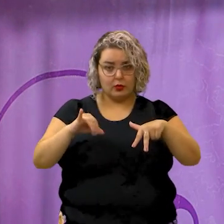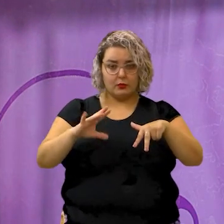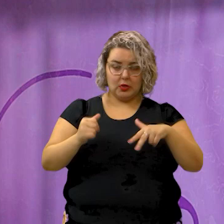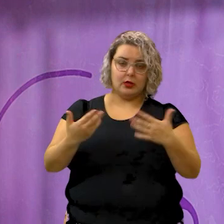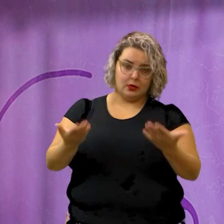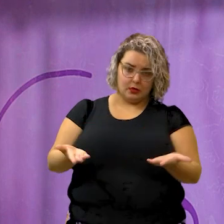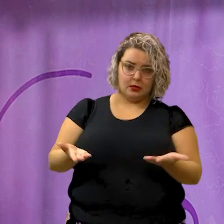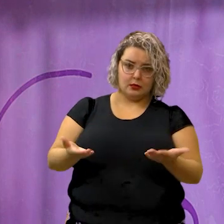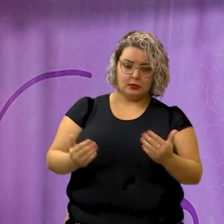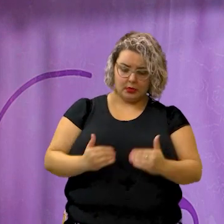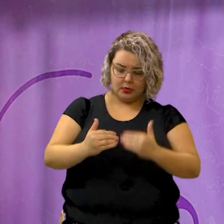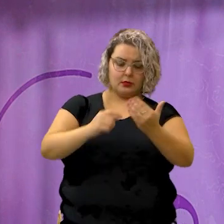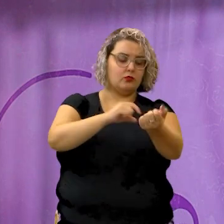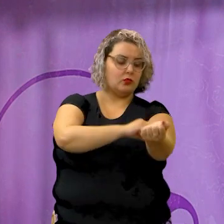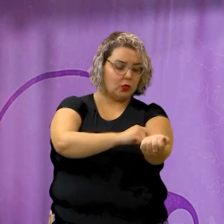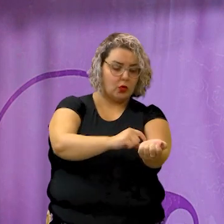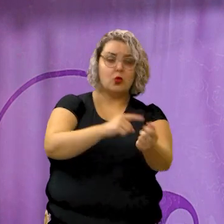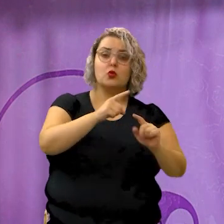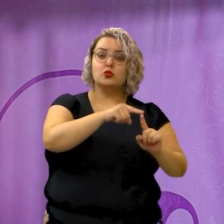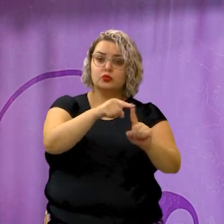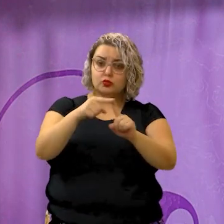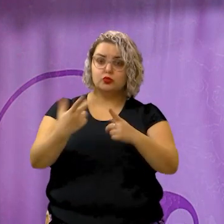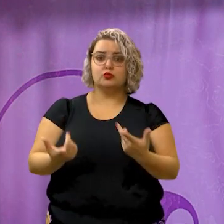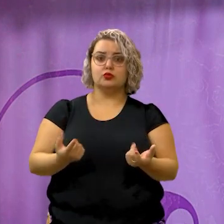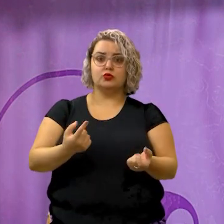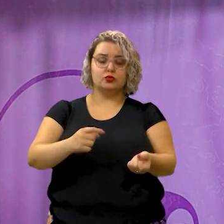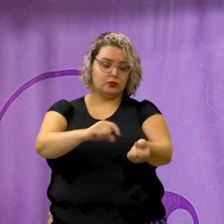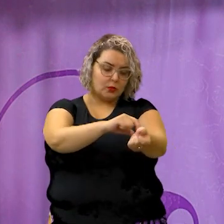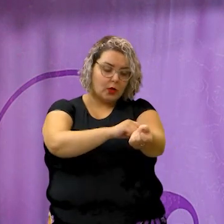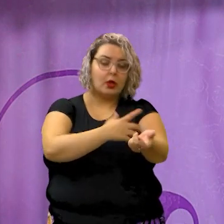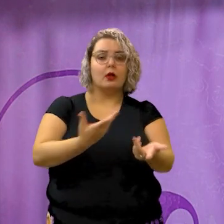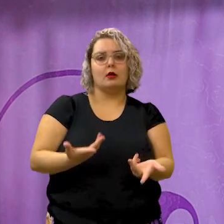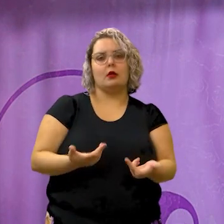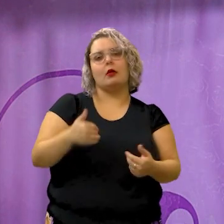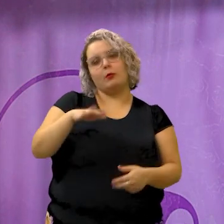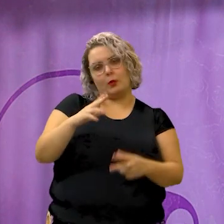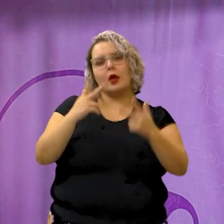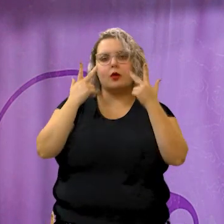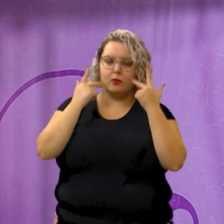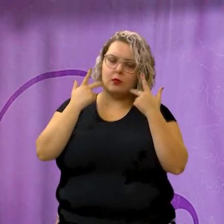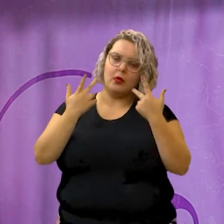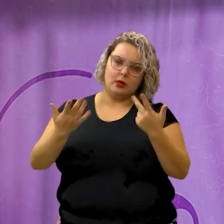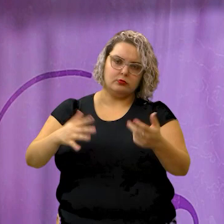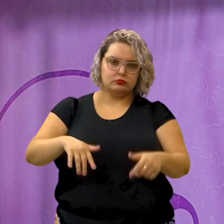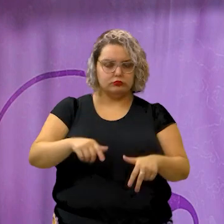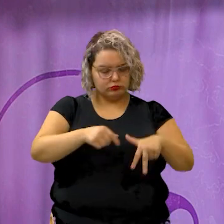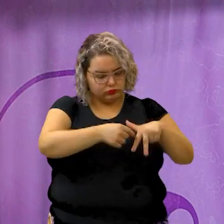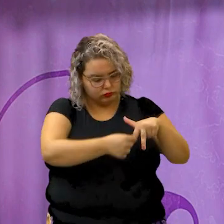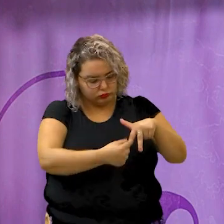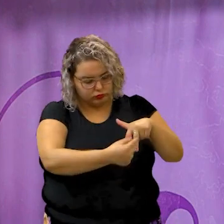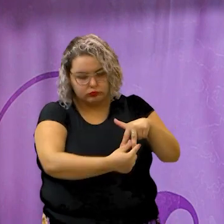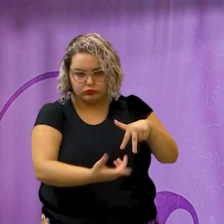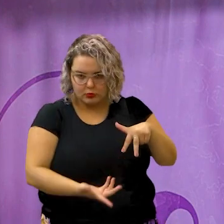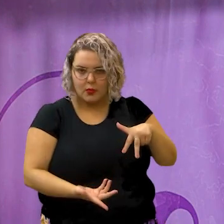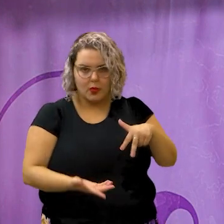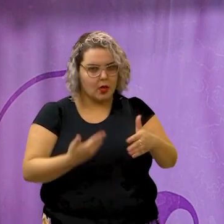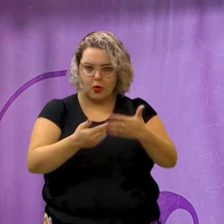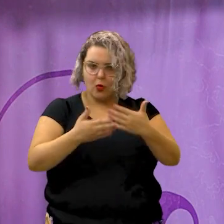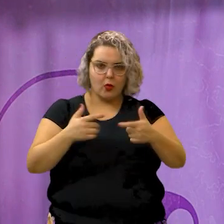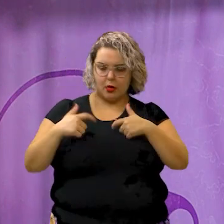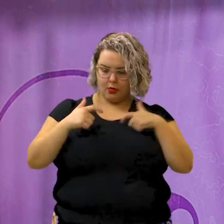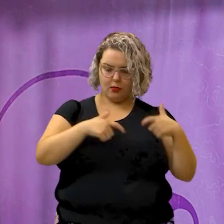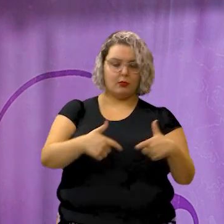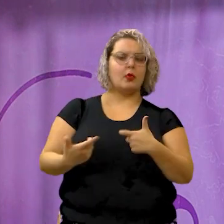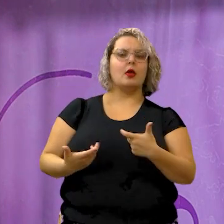mesmo, da conformação da veia, do tipo de circulação que é a veia da perna, ela é mais comum nessa região, mas pode ser em qualquer veia do